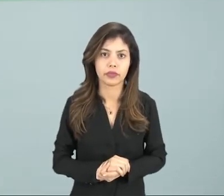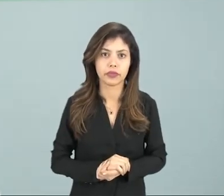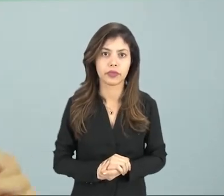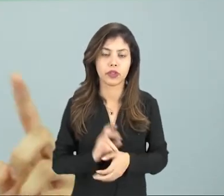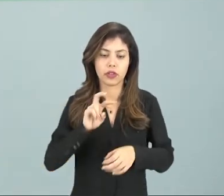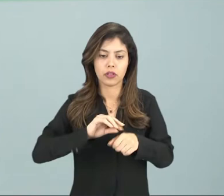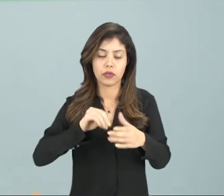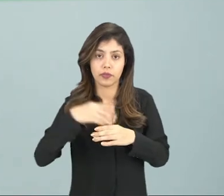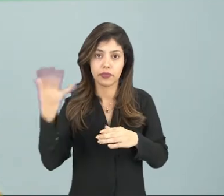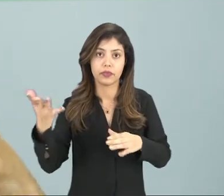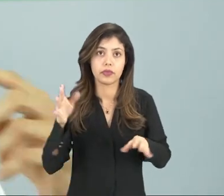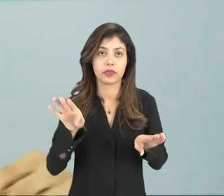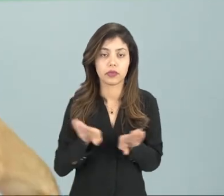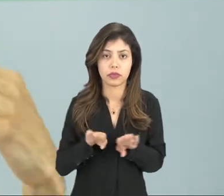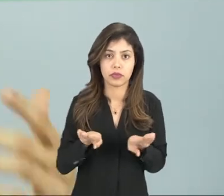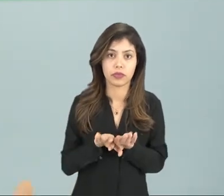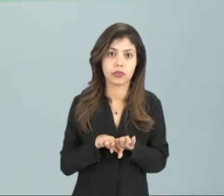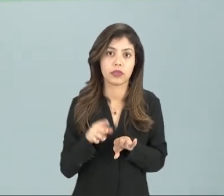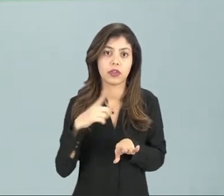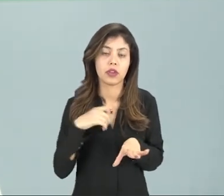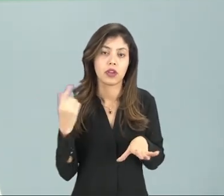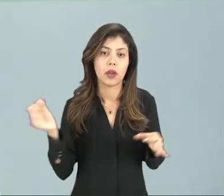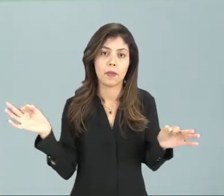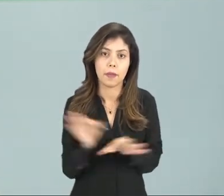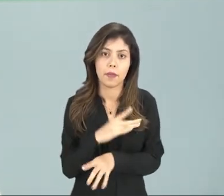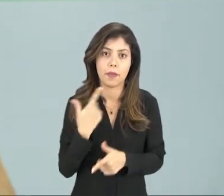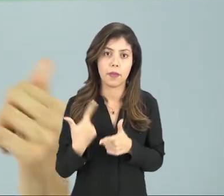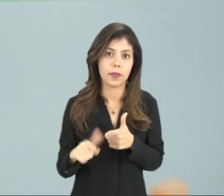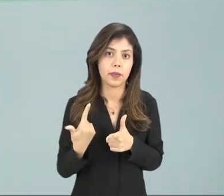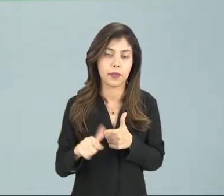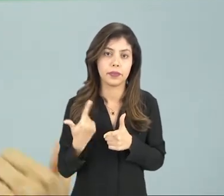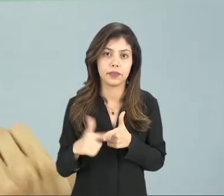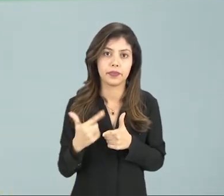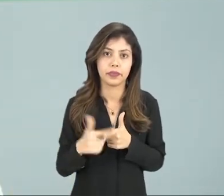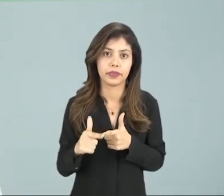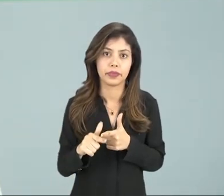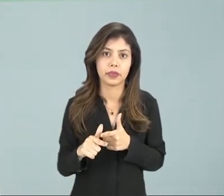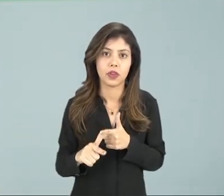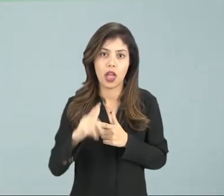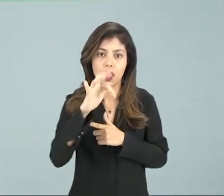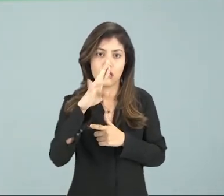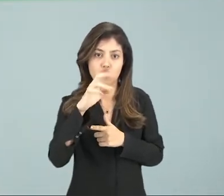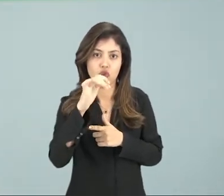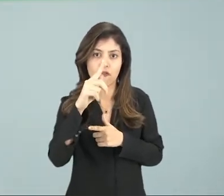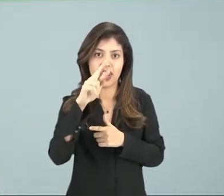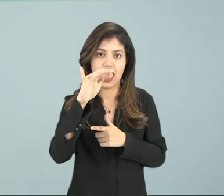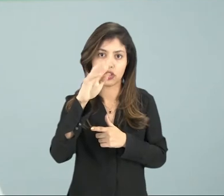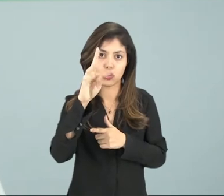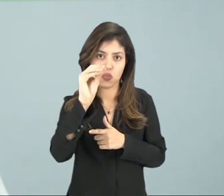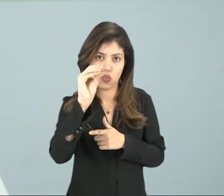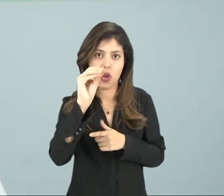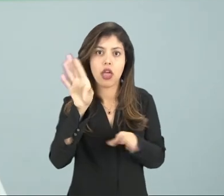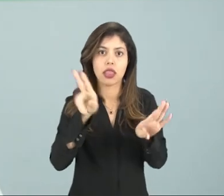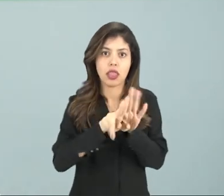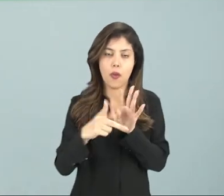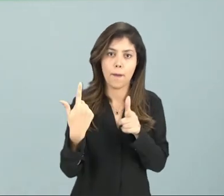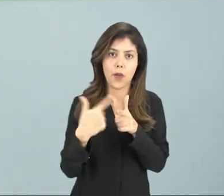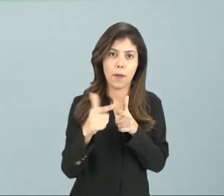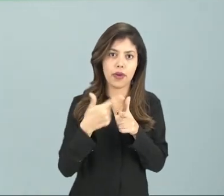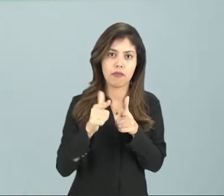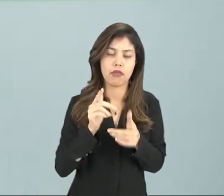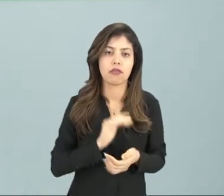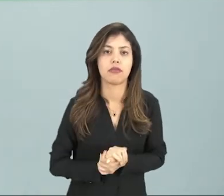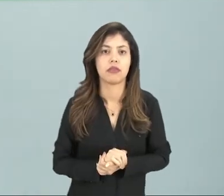fora que vai vai acabar interferindo no lençol freático né porque tudo tem uma